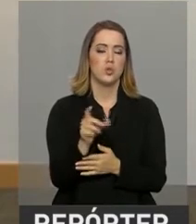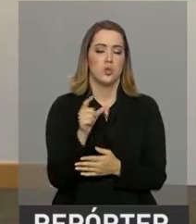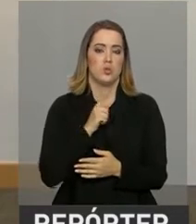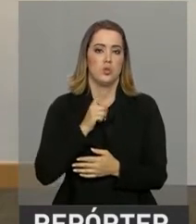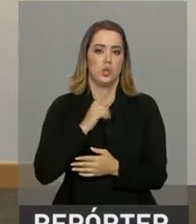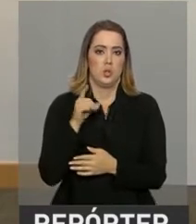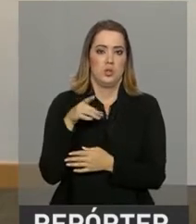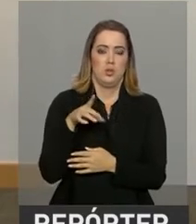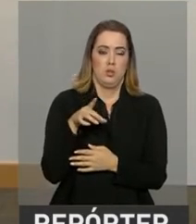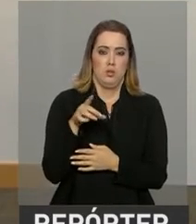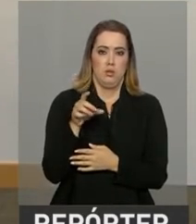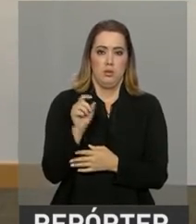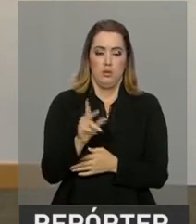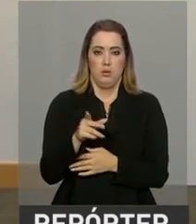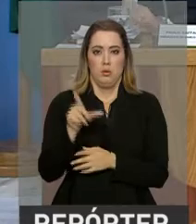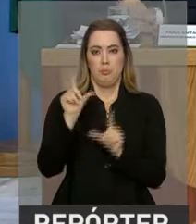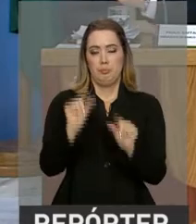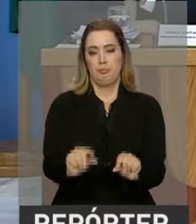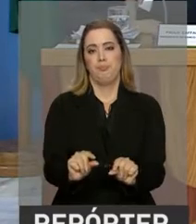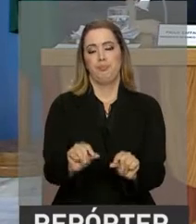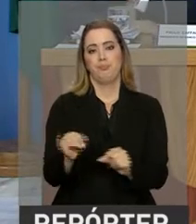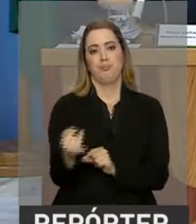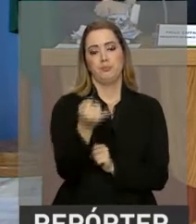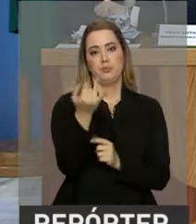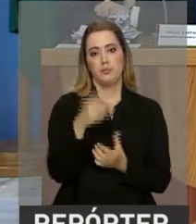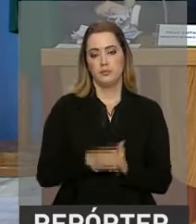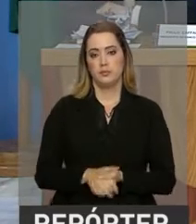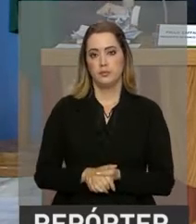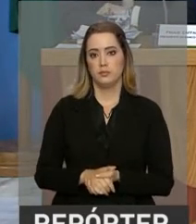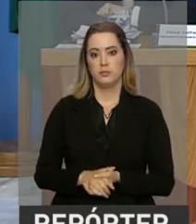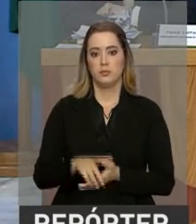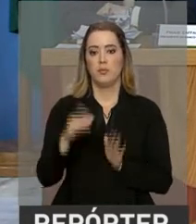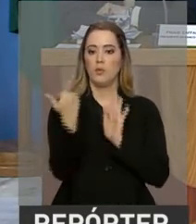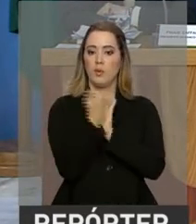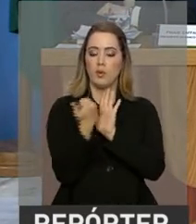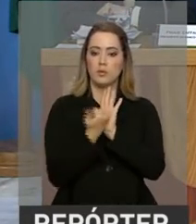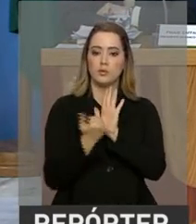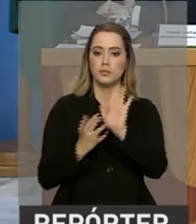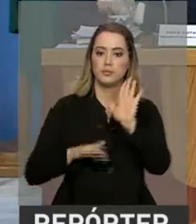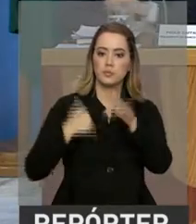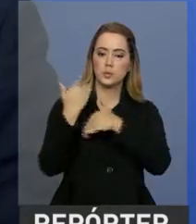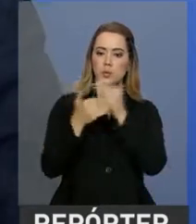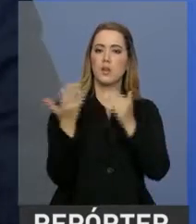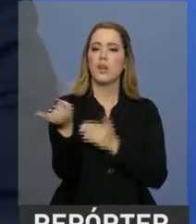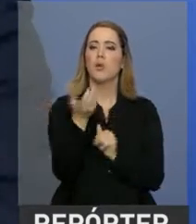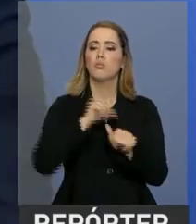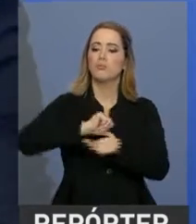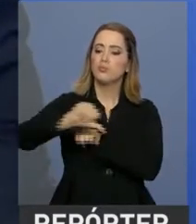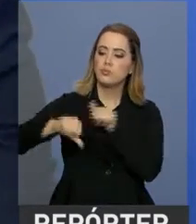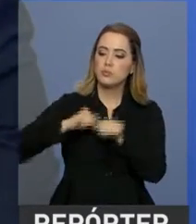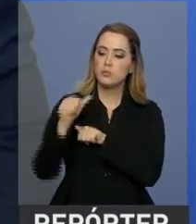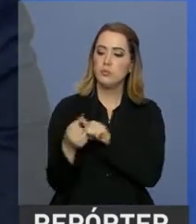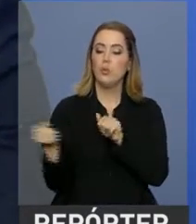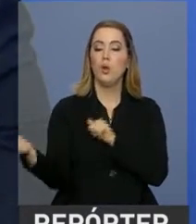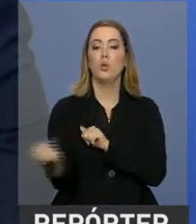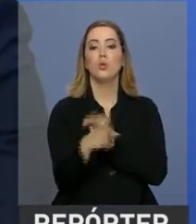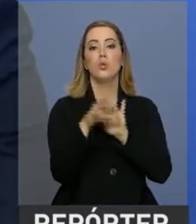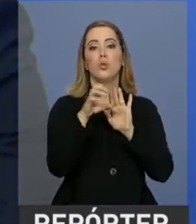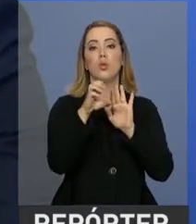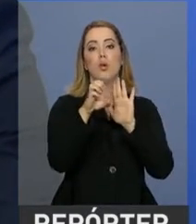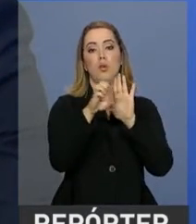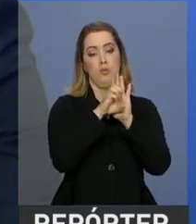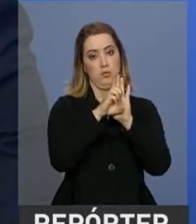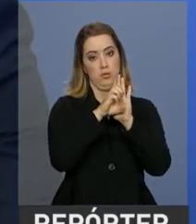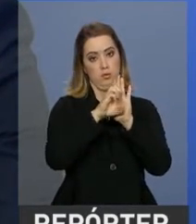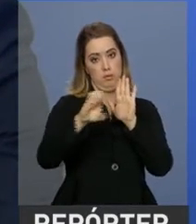muito pouco favorável à idéia do projeto crescer justamente mudar essa realidade novos editais de concessões estão